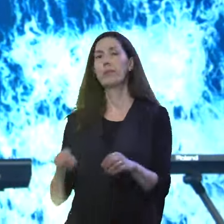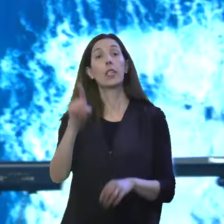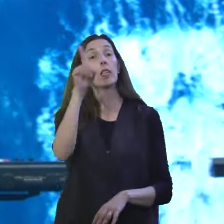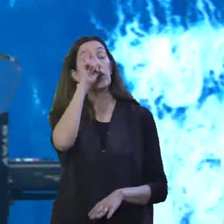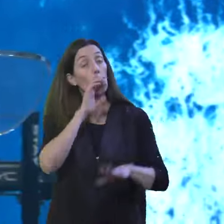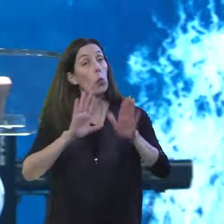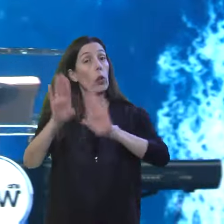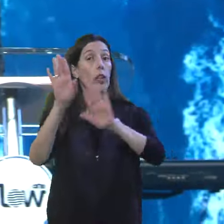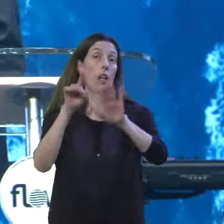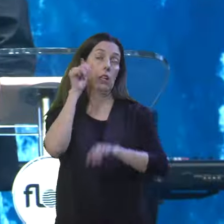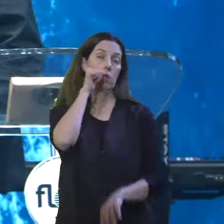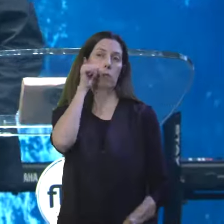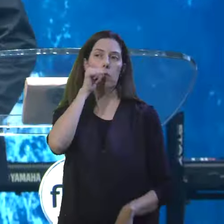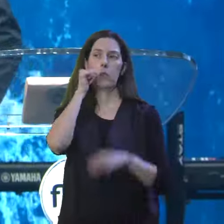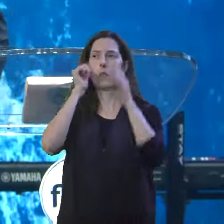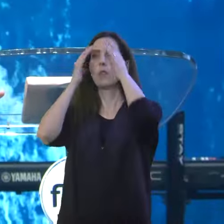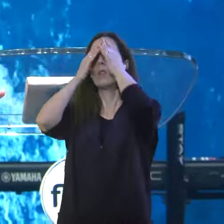Cuidado.